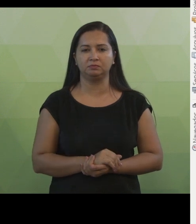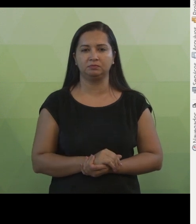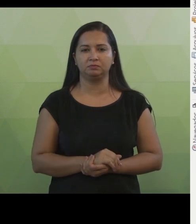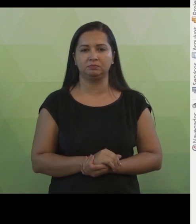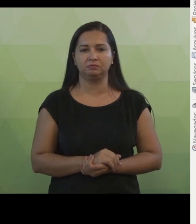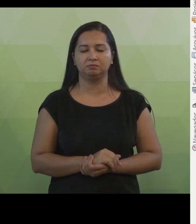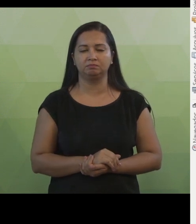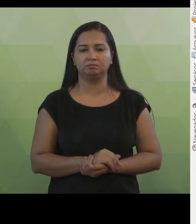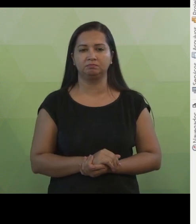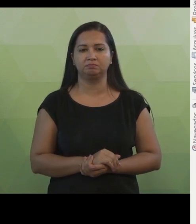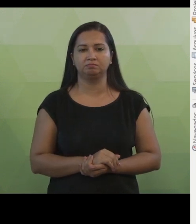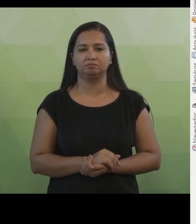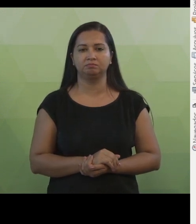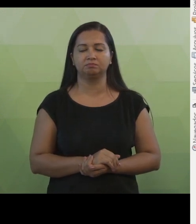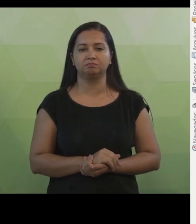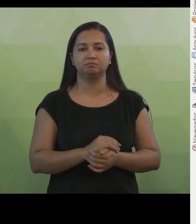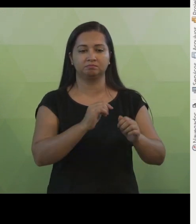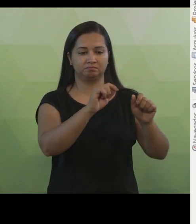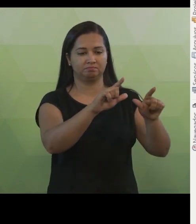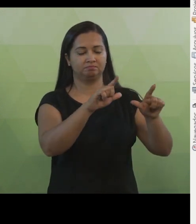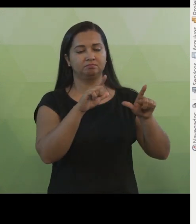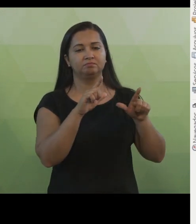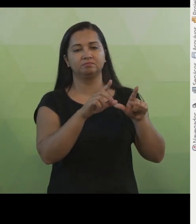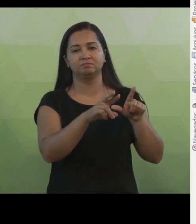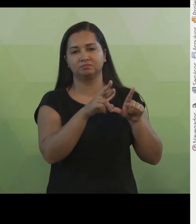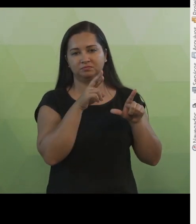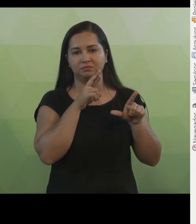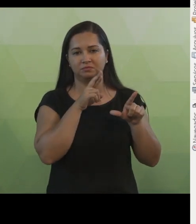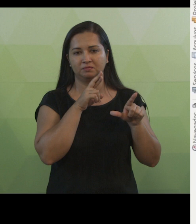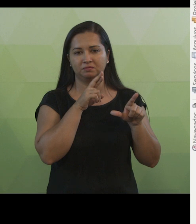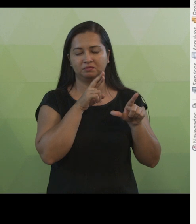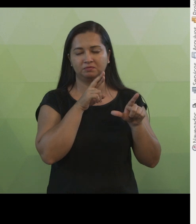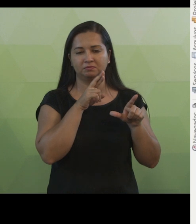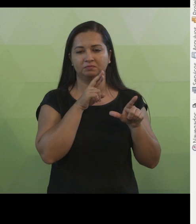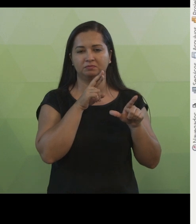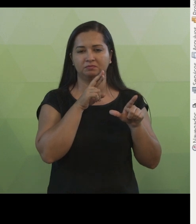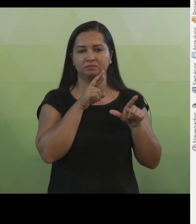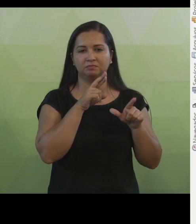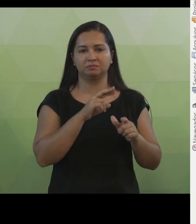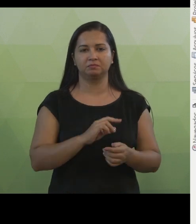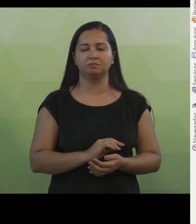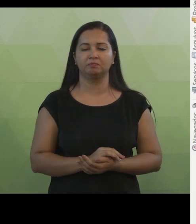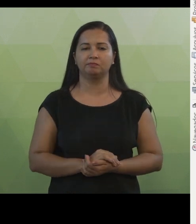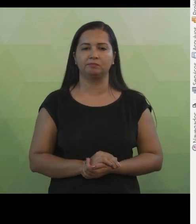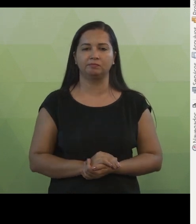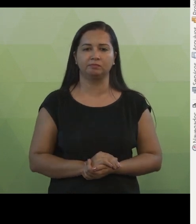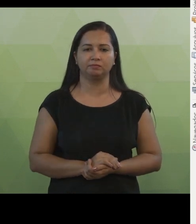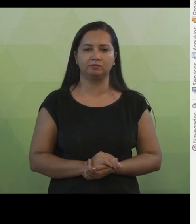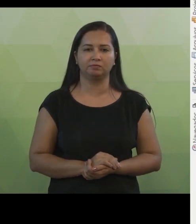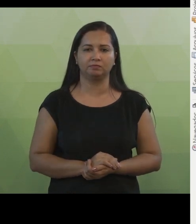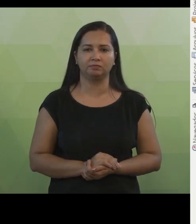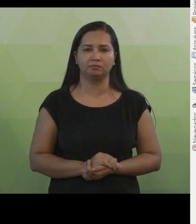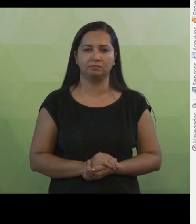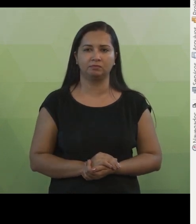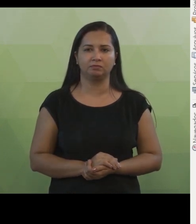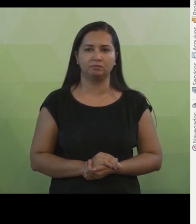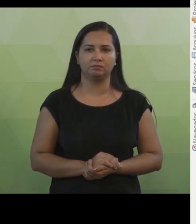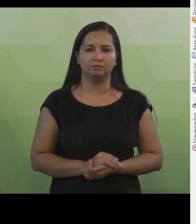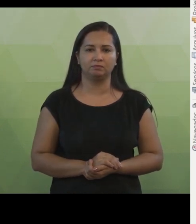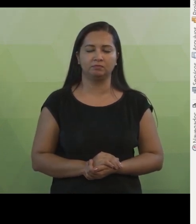% 7. Se o resto da divisão de número por 7,